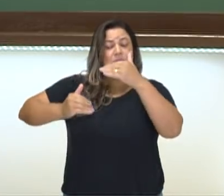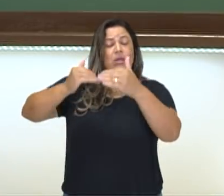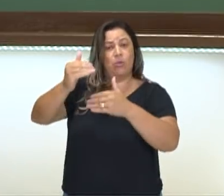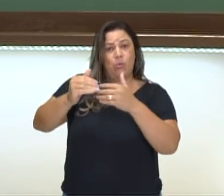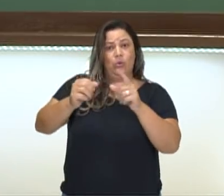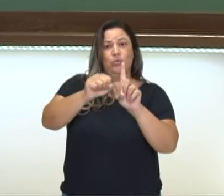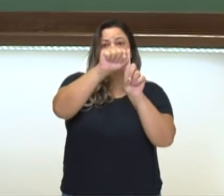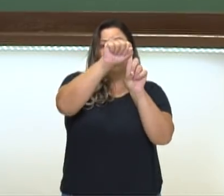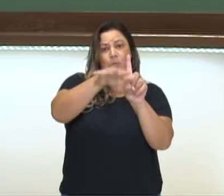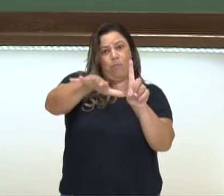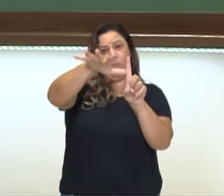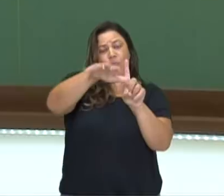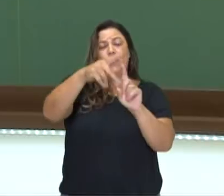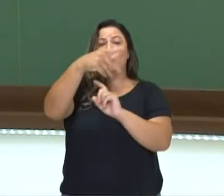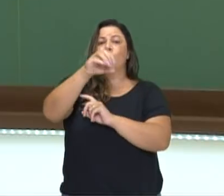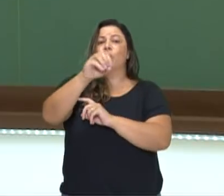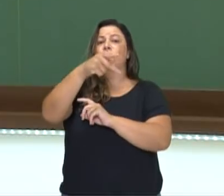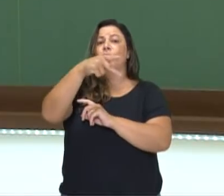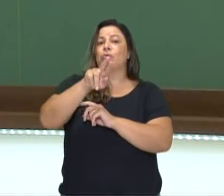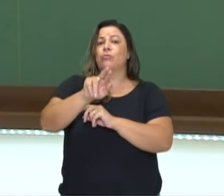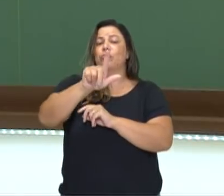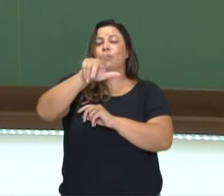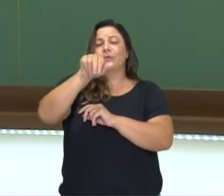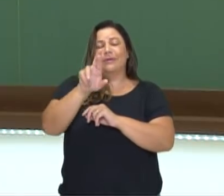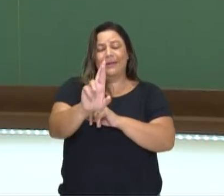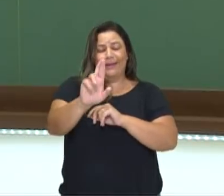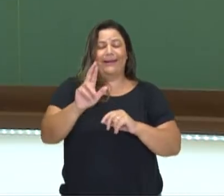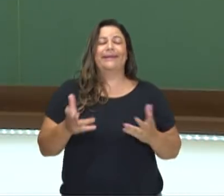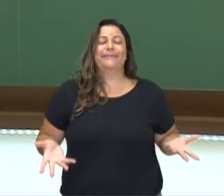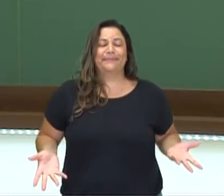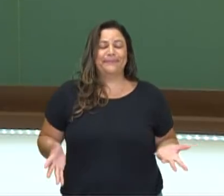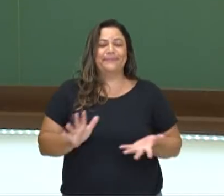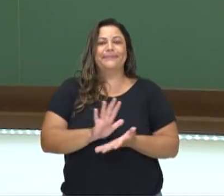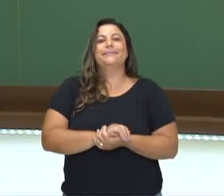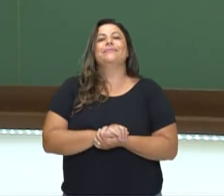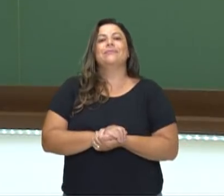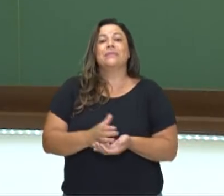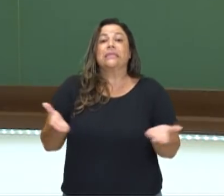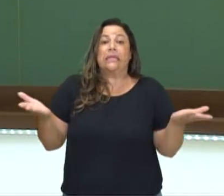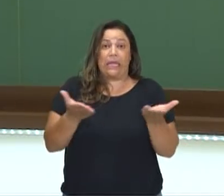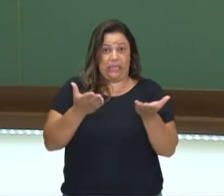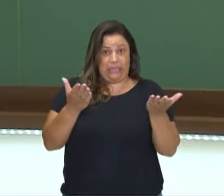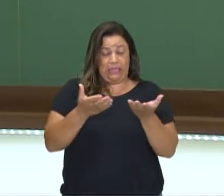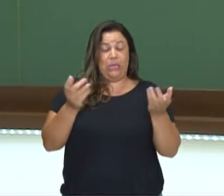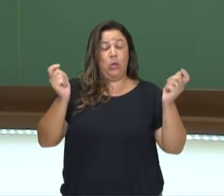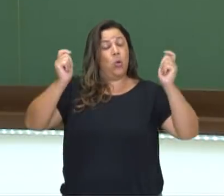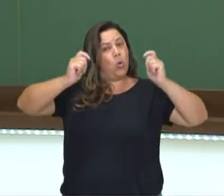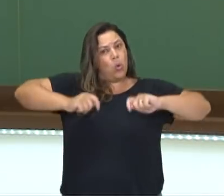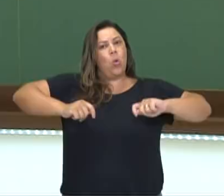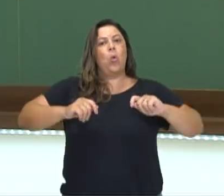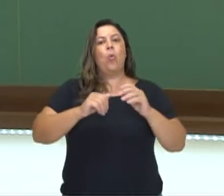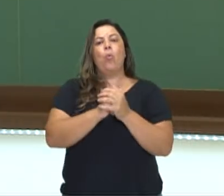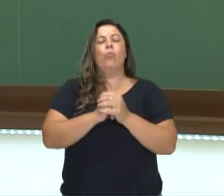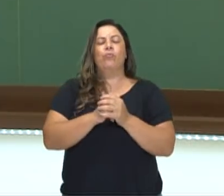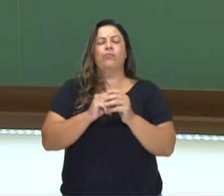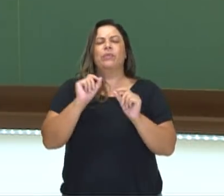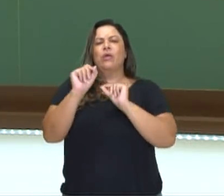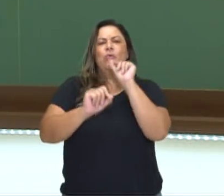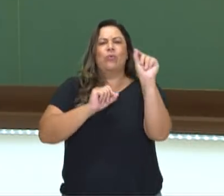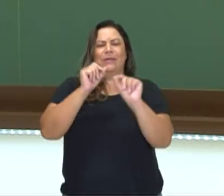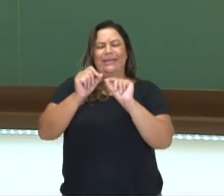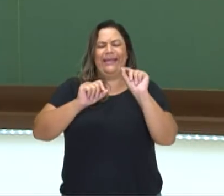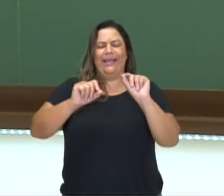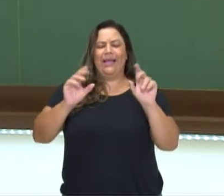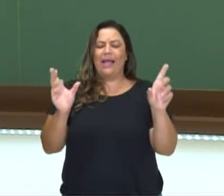popular. E tem outras que eram popular e viraram religiosas. Bom, o folclore brasileiro é sincrético. Sincrético significa